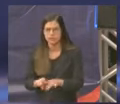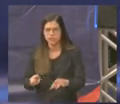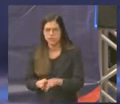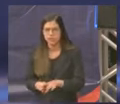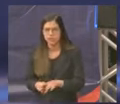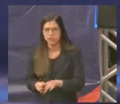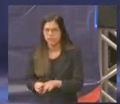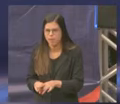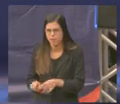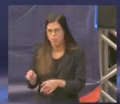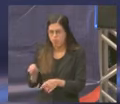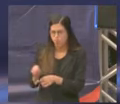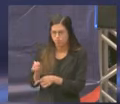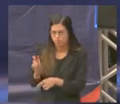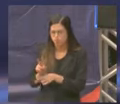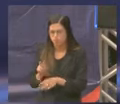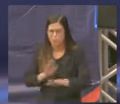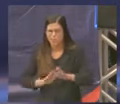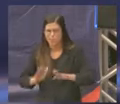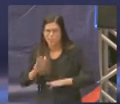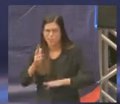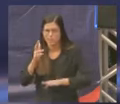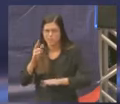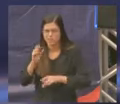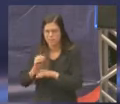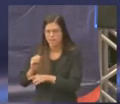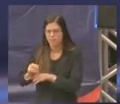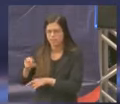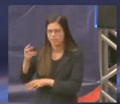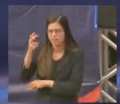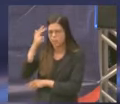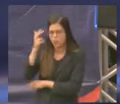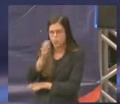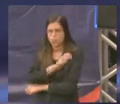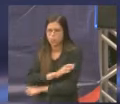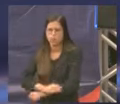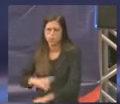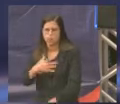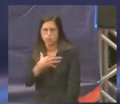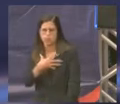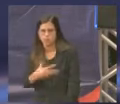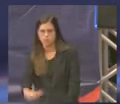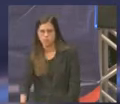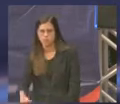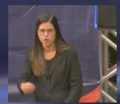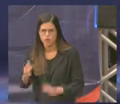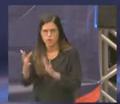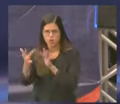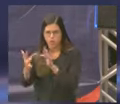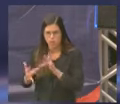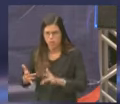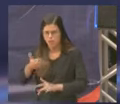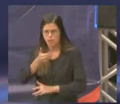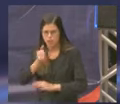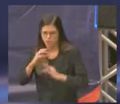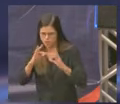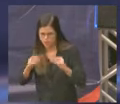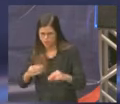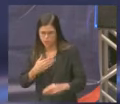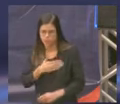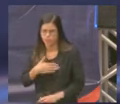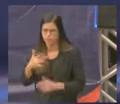da cultura, a cuidar mais dos filhos, a namorar melhor, né? Namorar, todo mundo gosta de